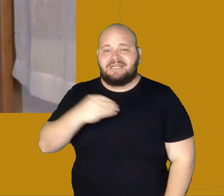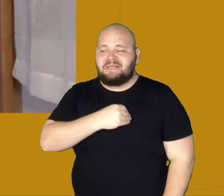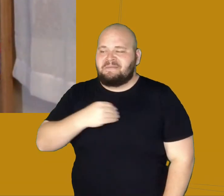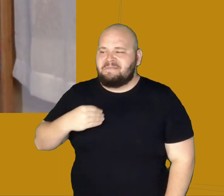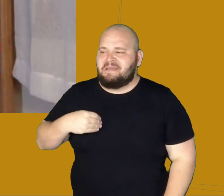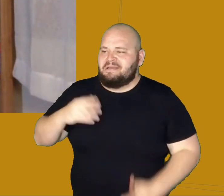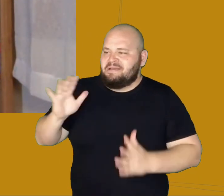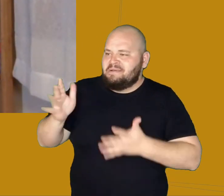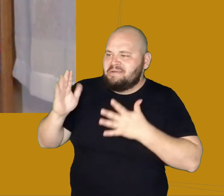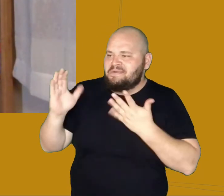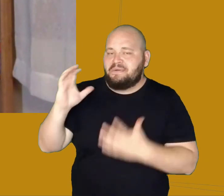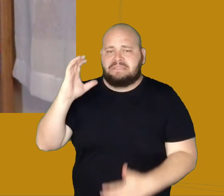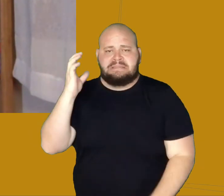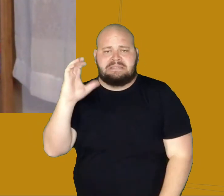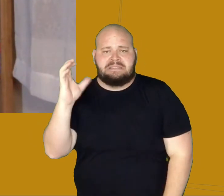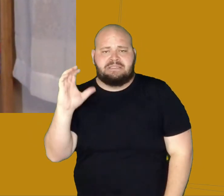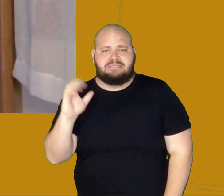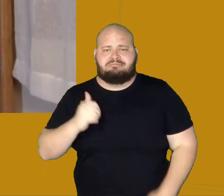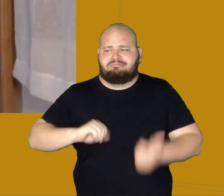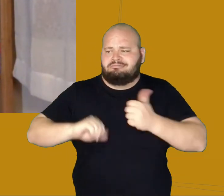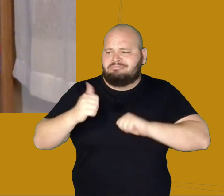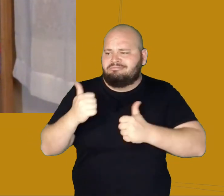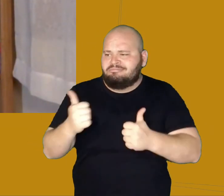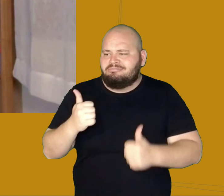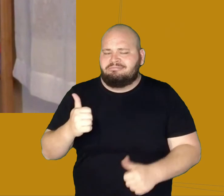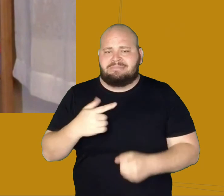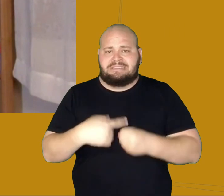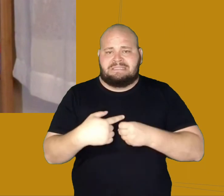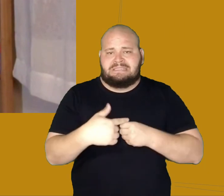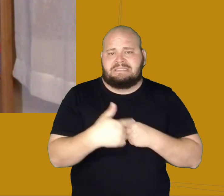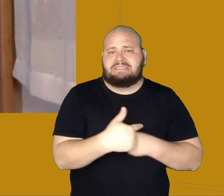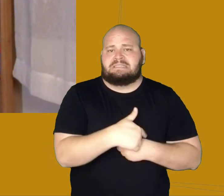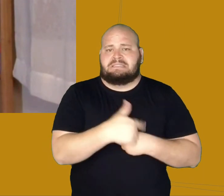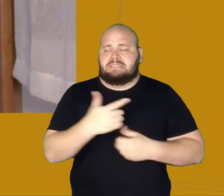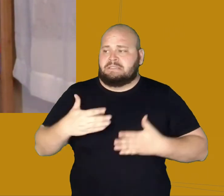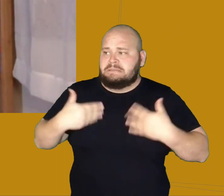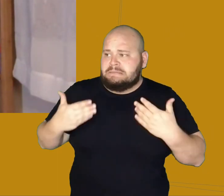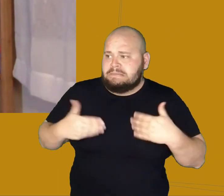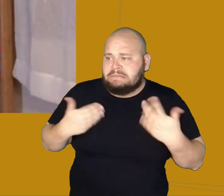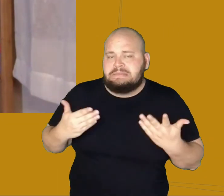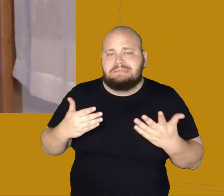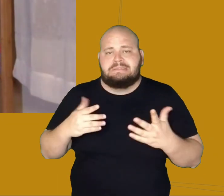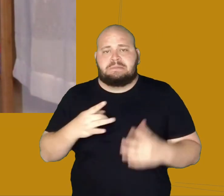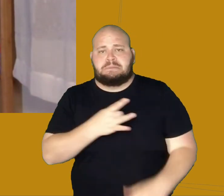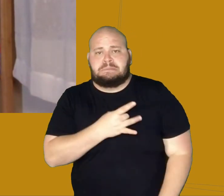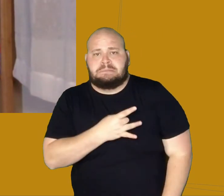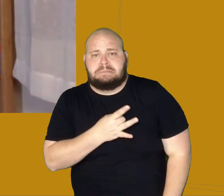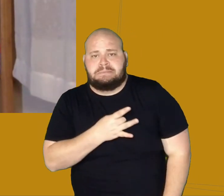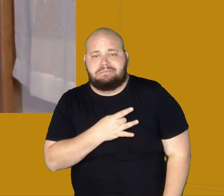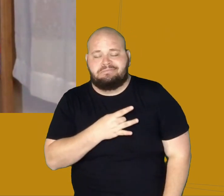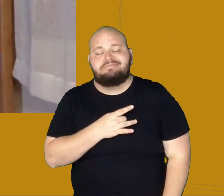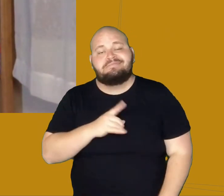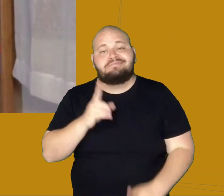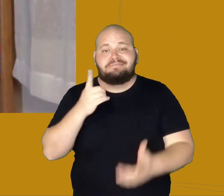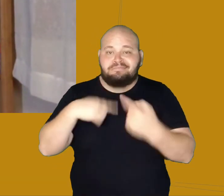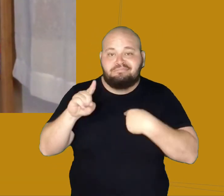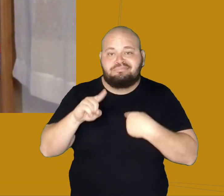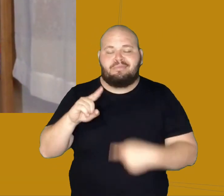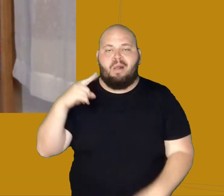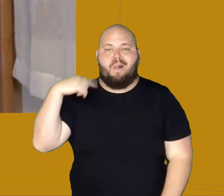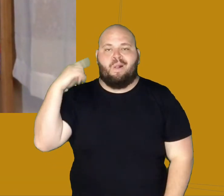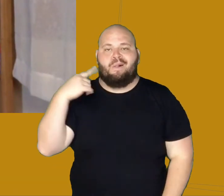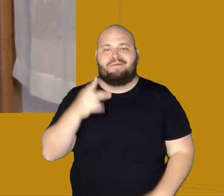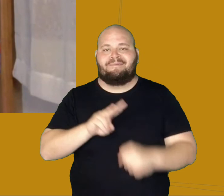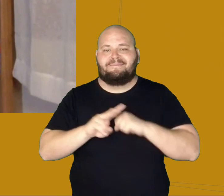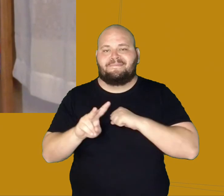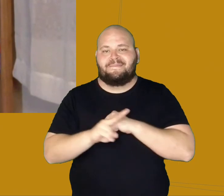visto, cientista laureado, ao terror da cidade, um verdadeiro tirano, e daí ao louco da vila. Sempre a